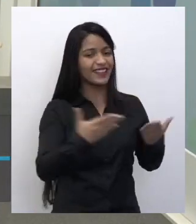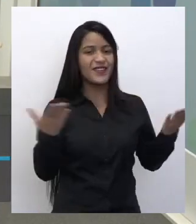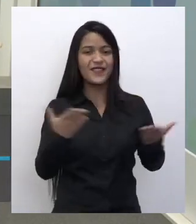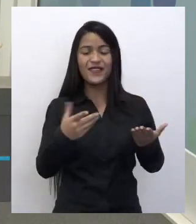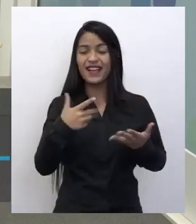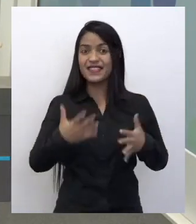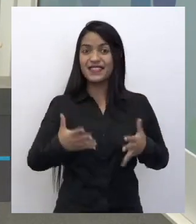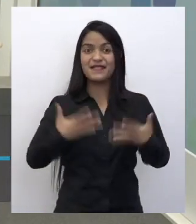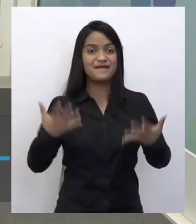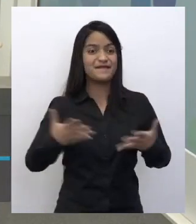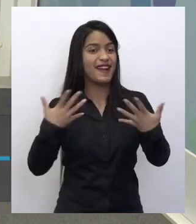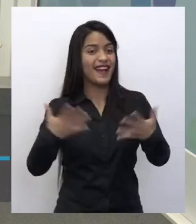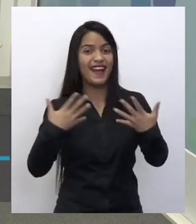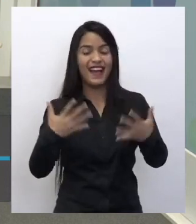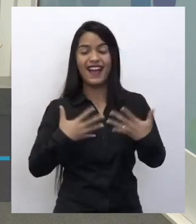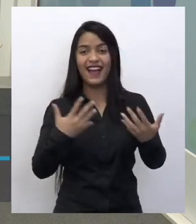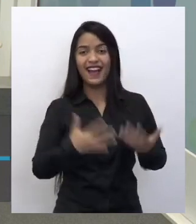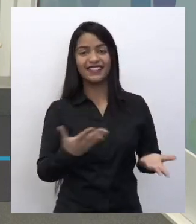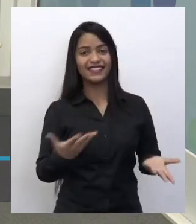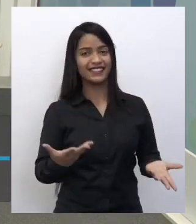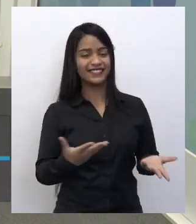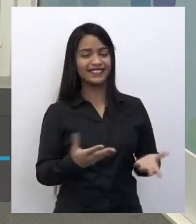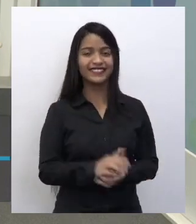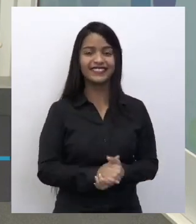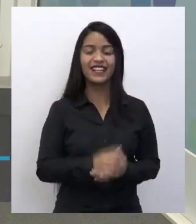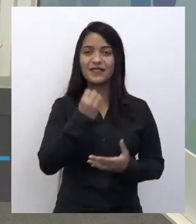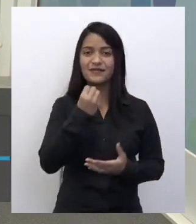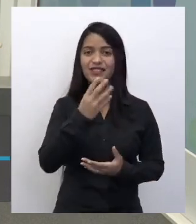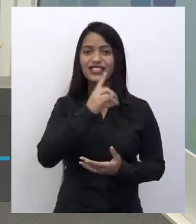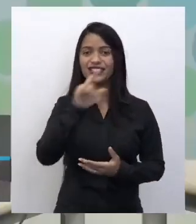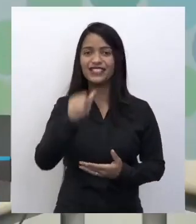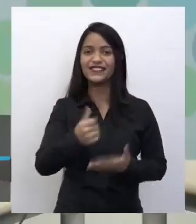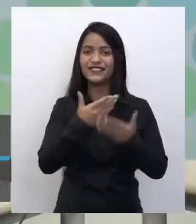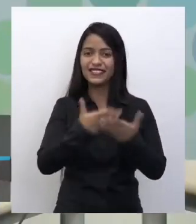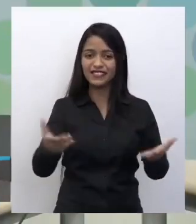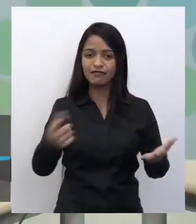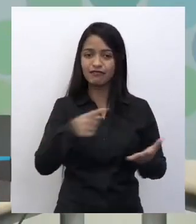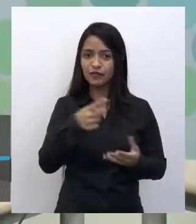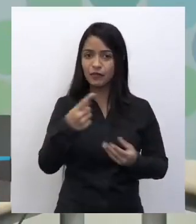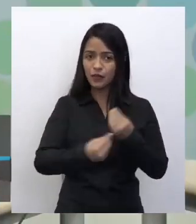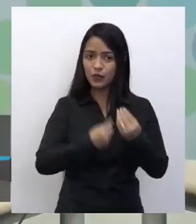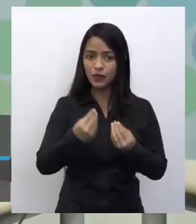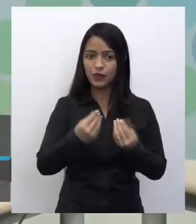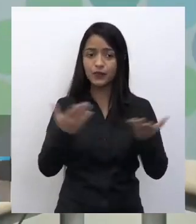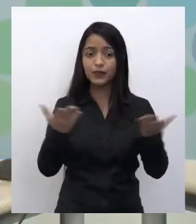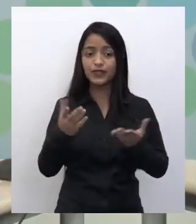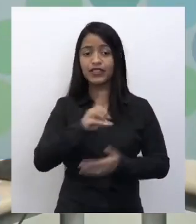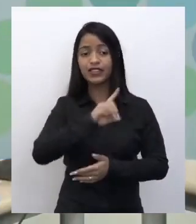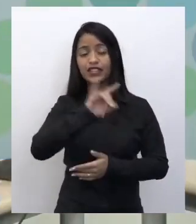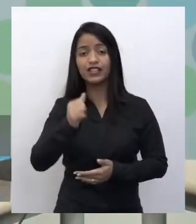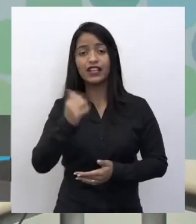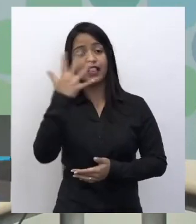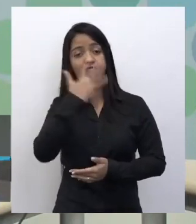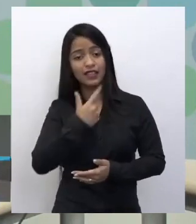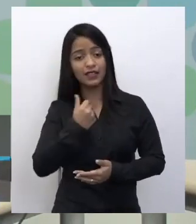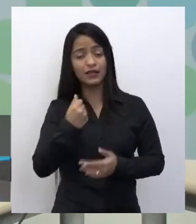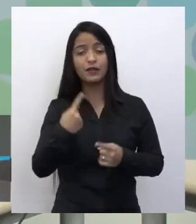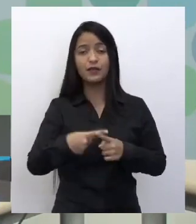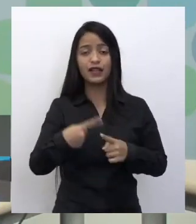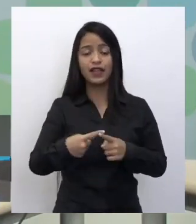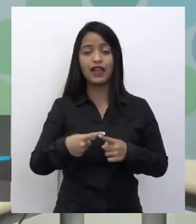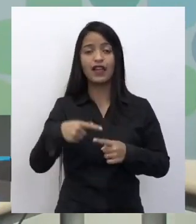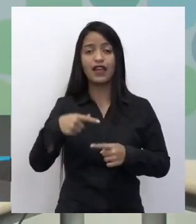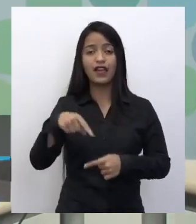animação contagiante hoje. Bom dia para vocês. Como é que vocês estão? Hoje é um dia lindo, né? Porque todo leonino gosta de fazer aniversário.